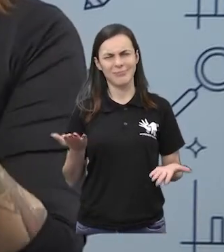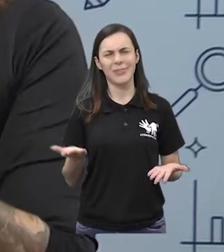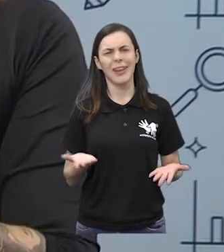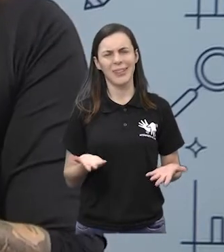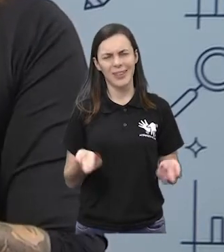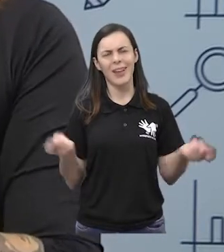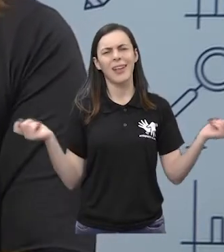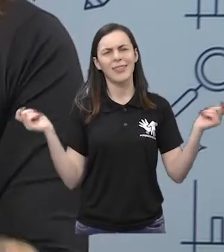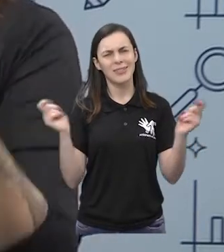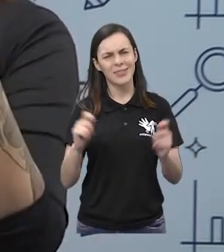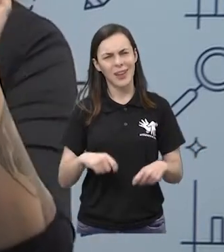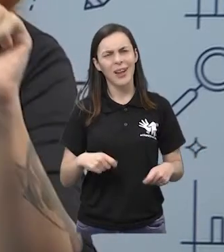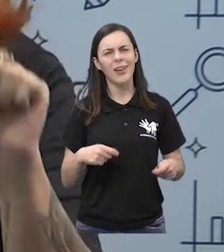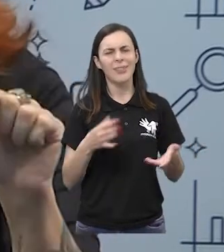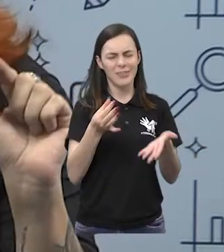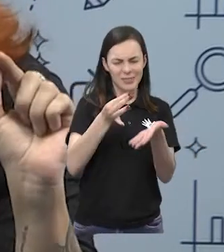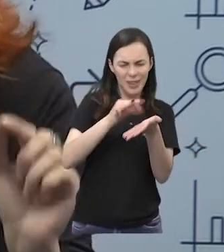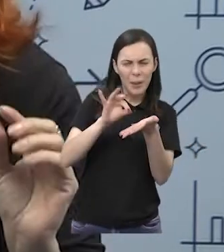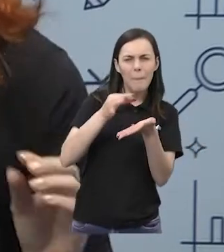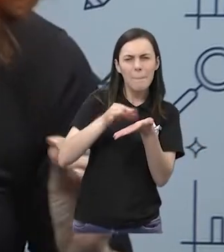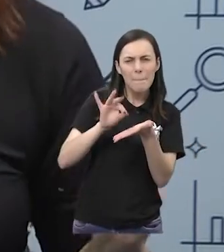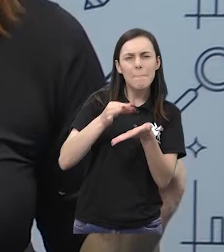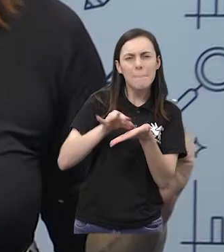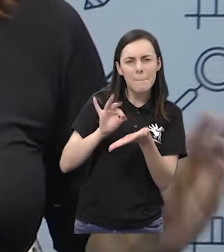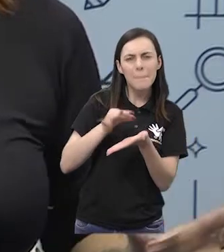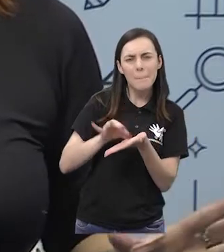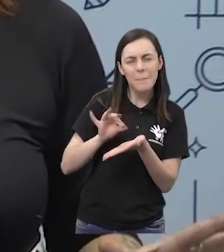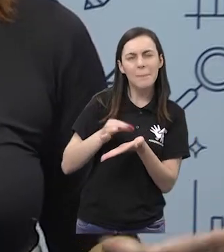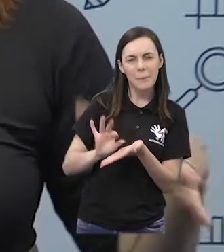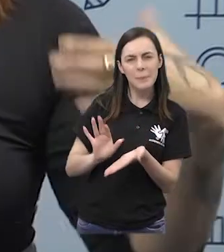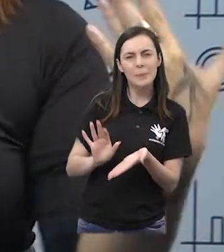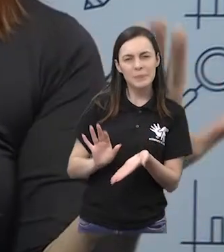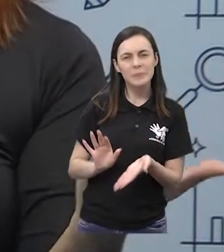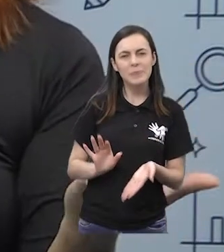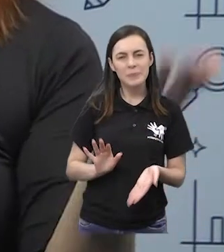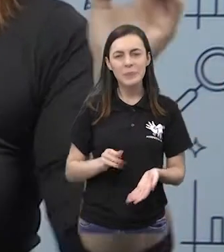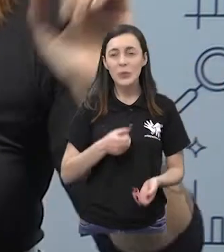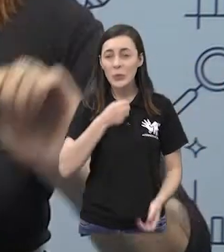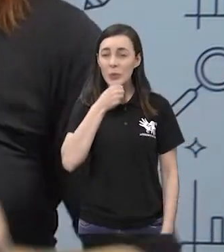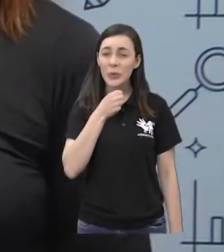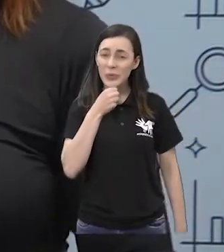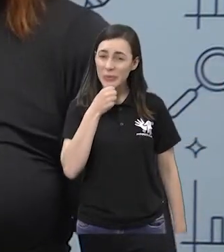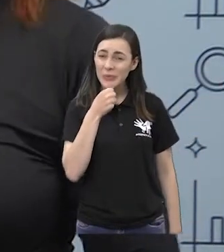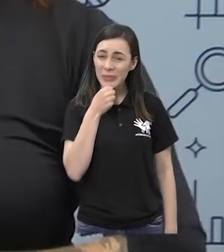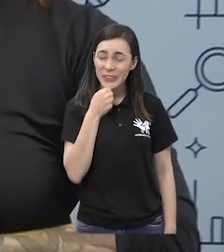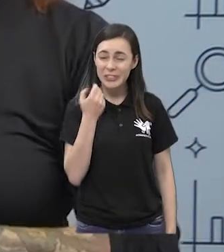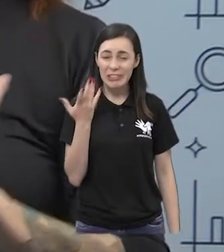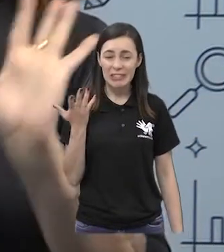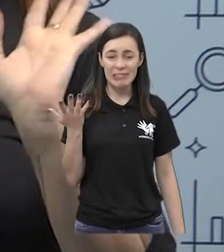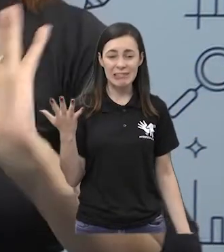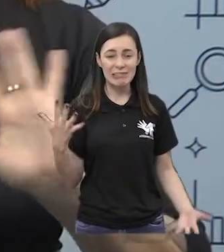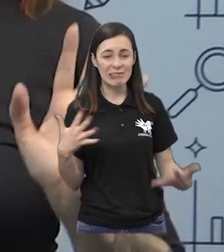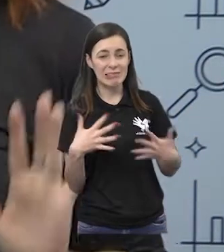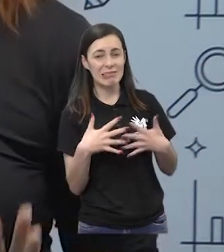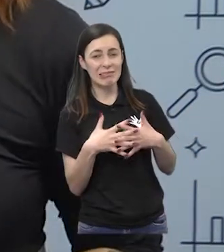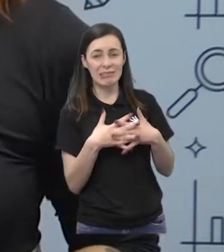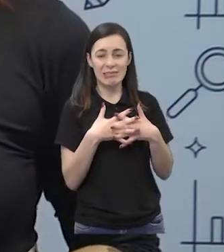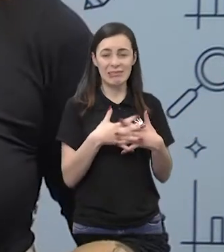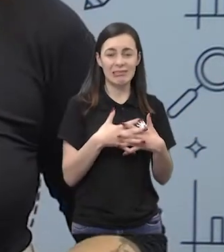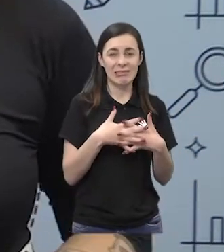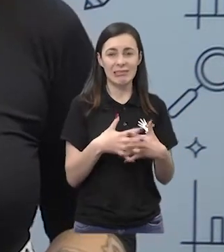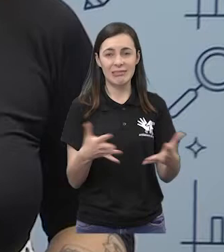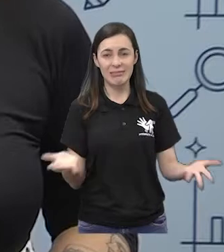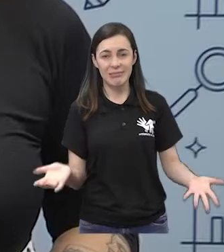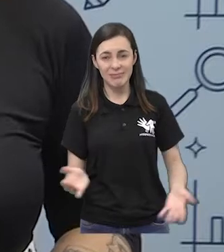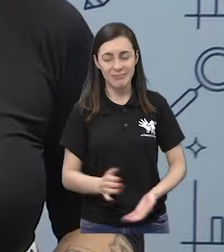e por isso elas podiam fazer todas as intervenções e corrigir esse avô que não estava mais sabendo Como